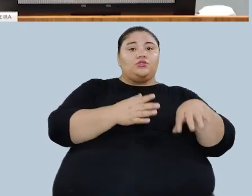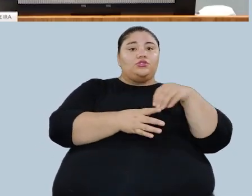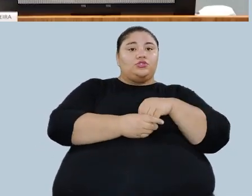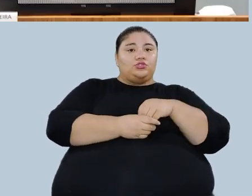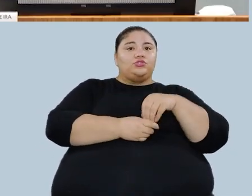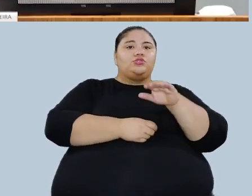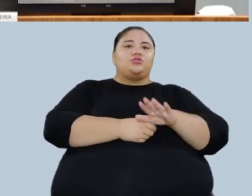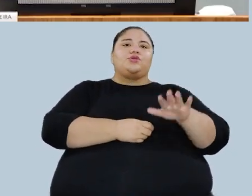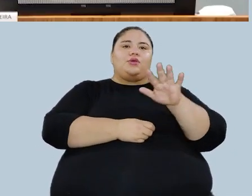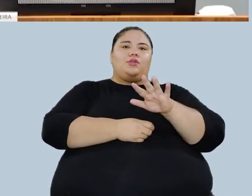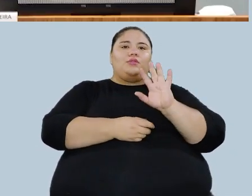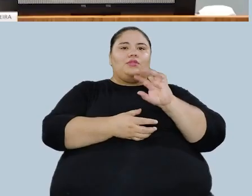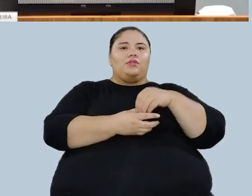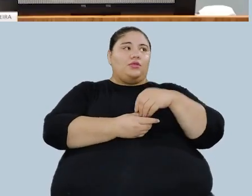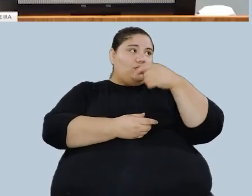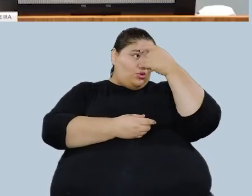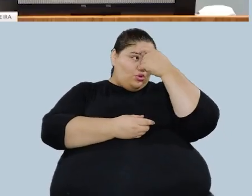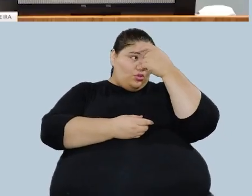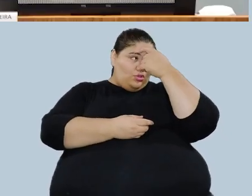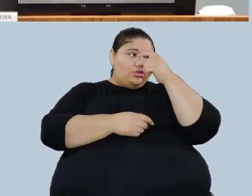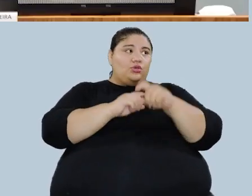regime geral e, portanto, dentro daquela lógica de